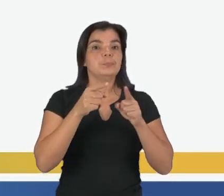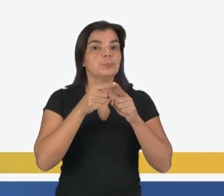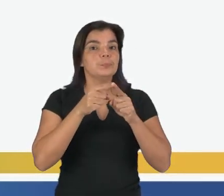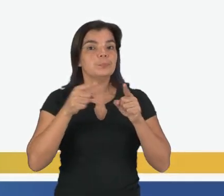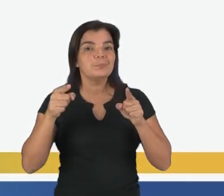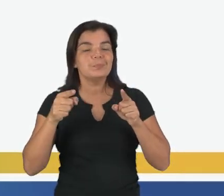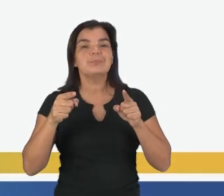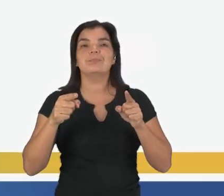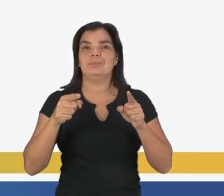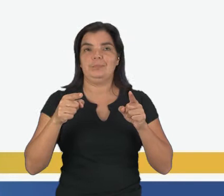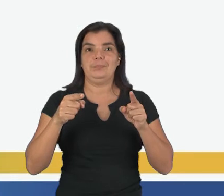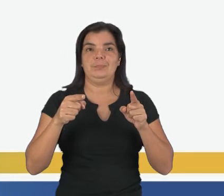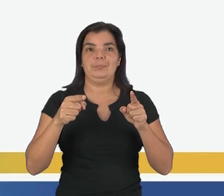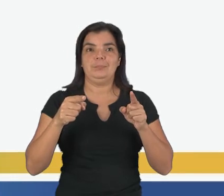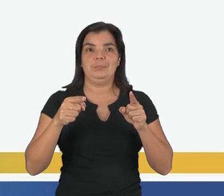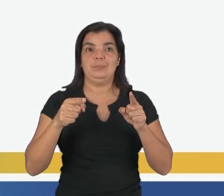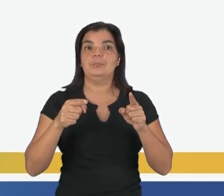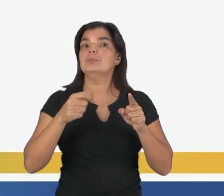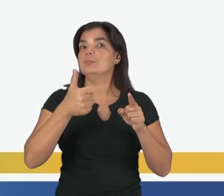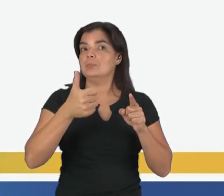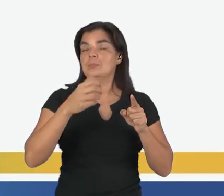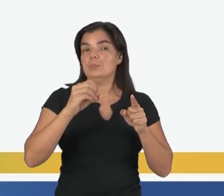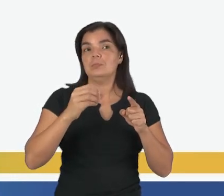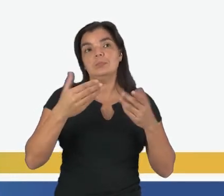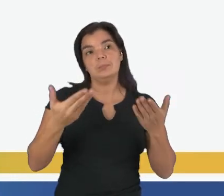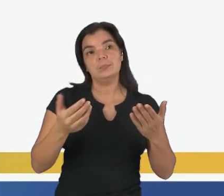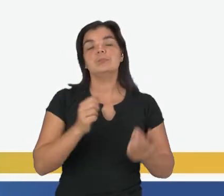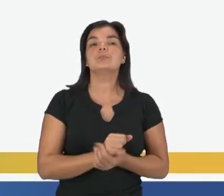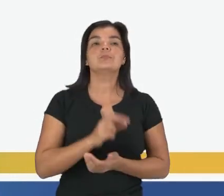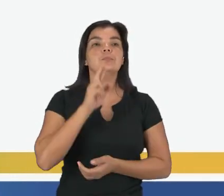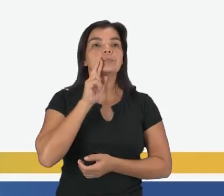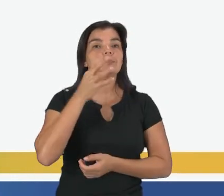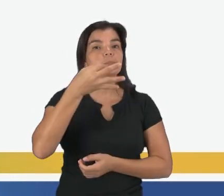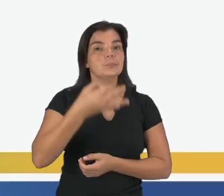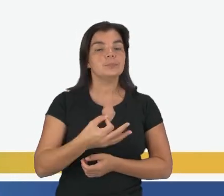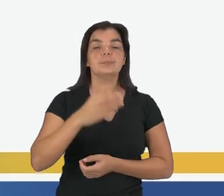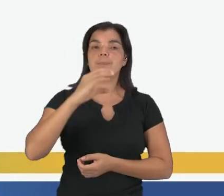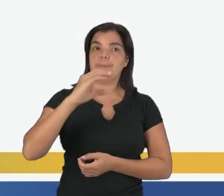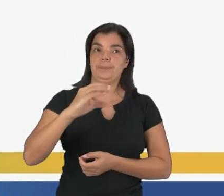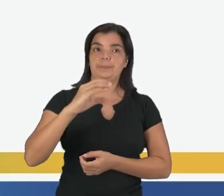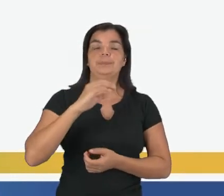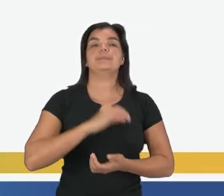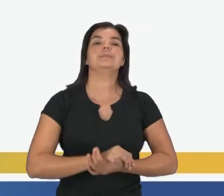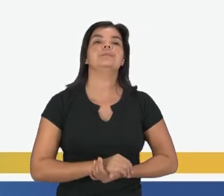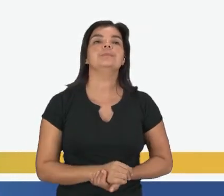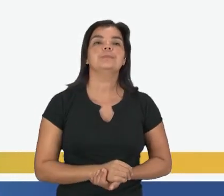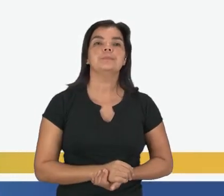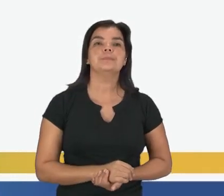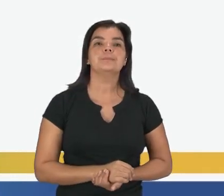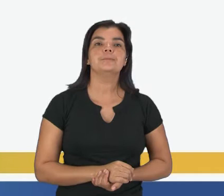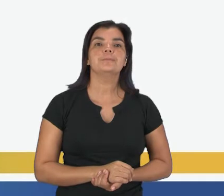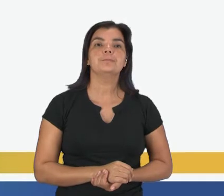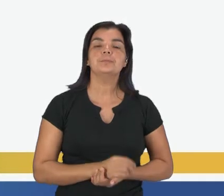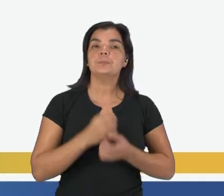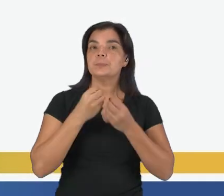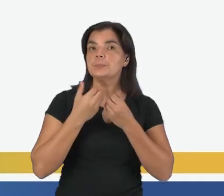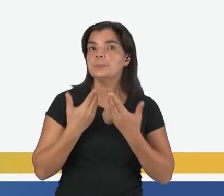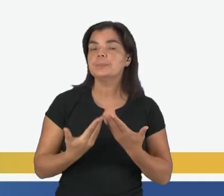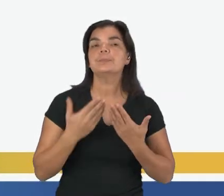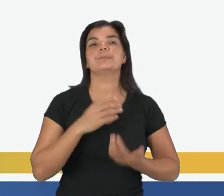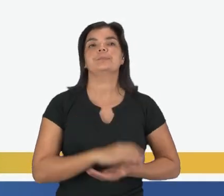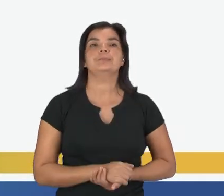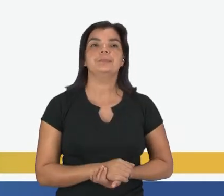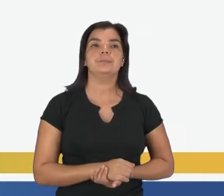intervalo aí está nas partes decimal. Logo, a nossa alternativa só pode ser a letra C.